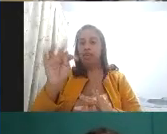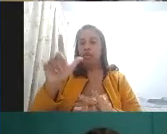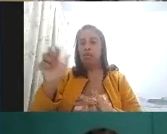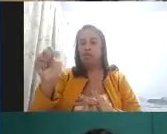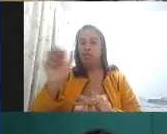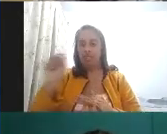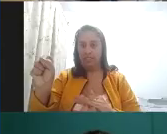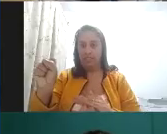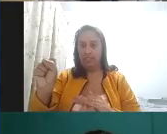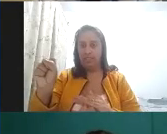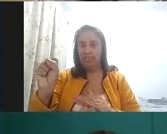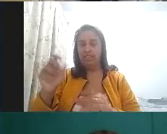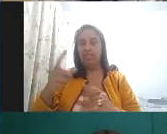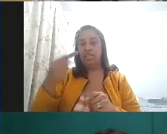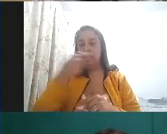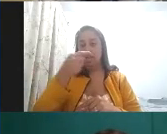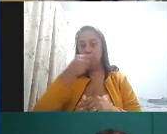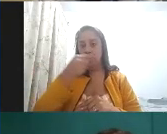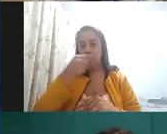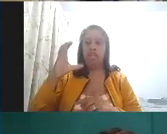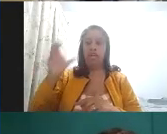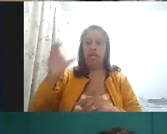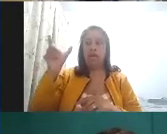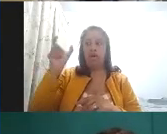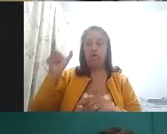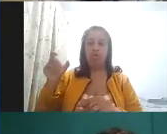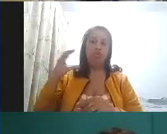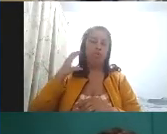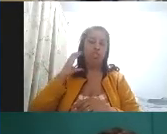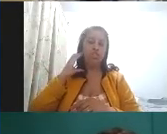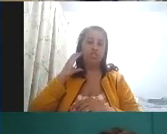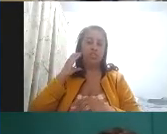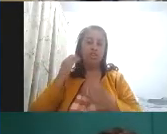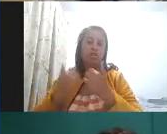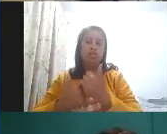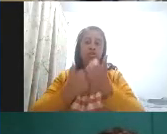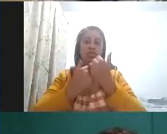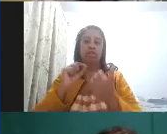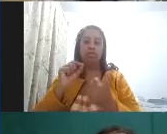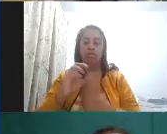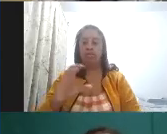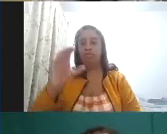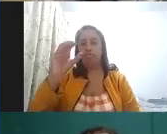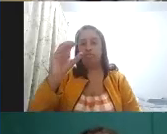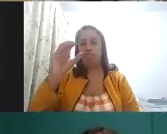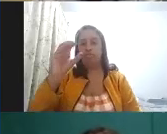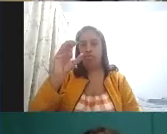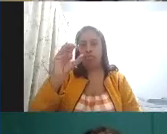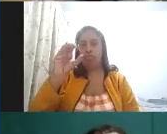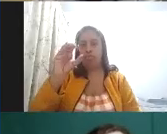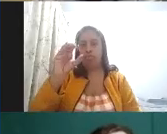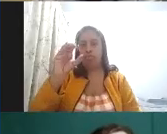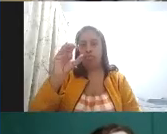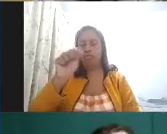Atlas, aqui da nossa coluna cervical, ele sustenta o occipital, né? Então, seria essas